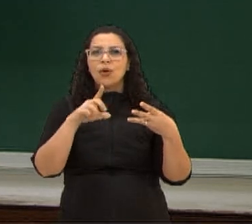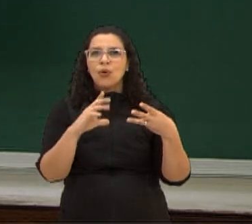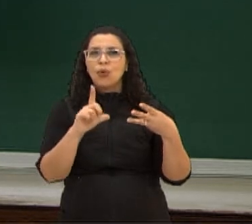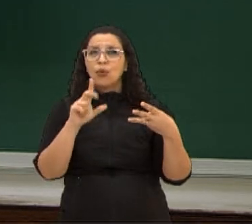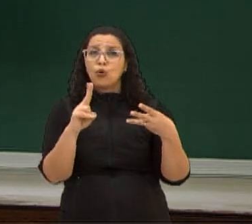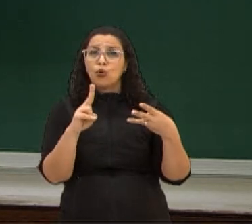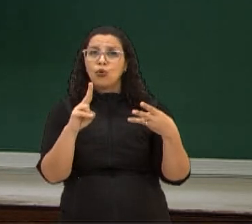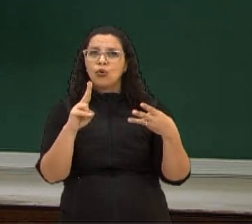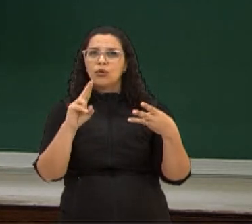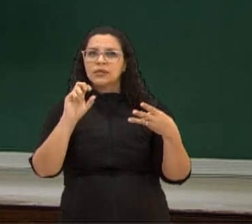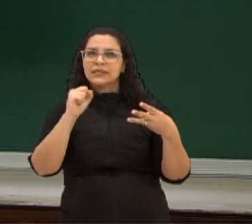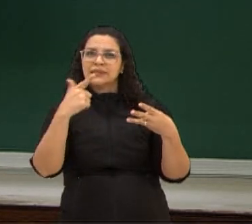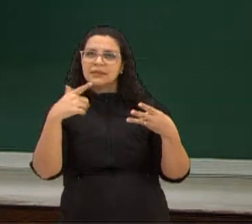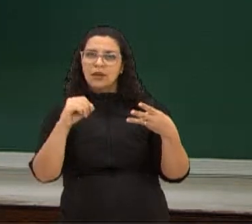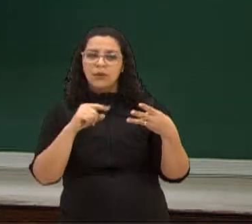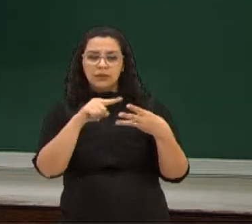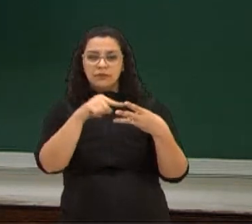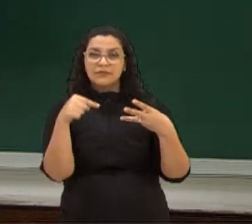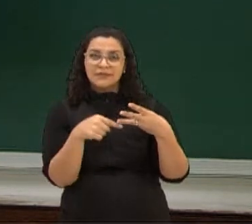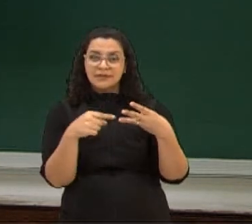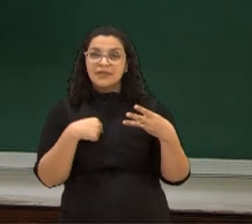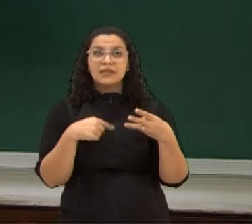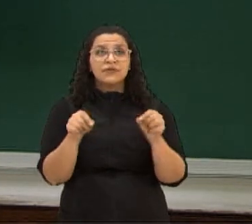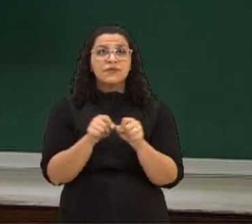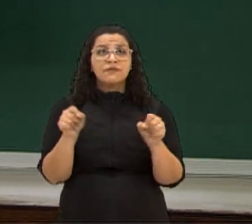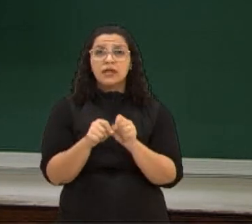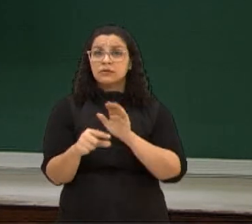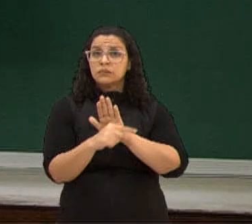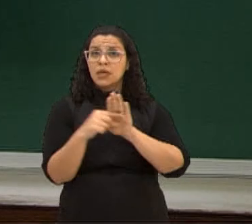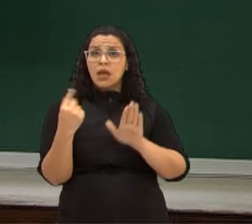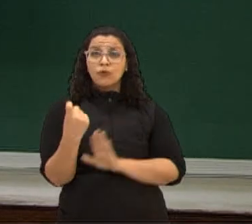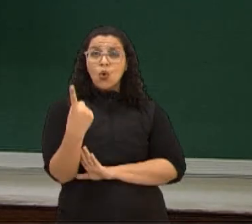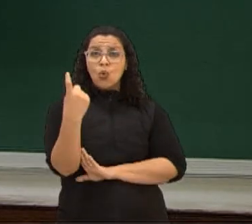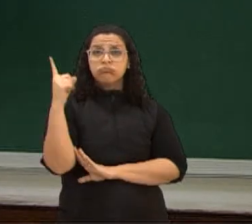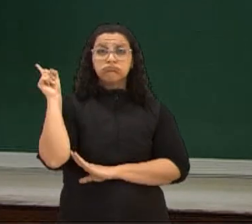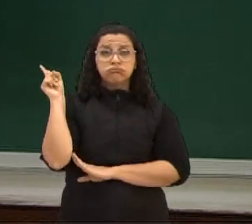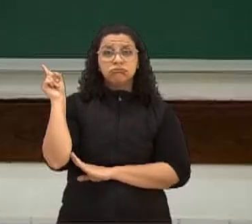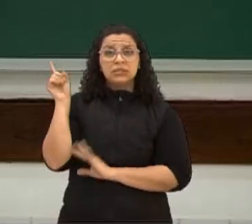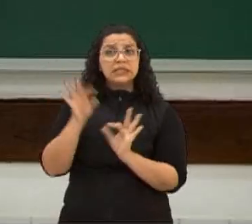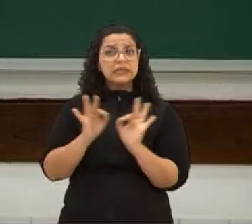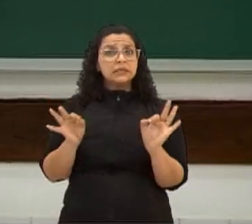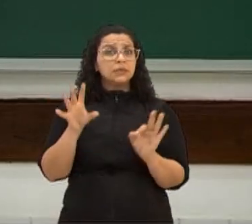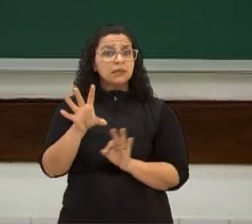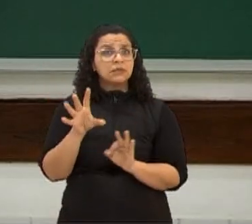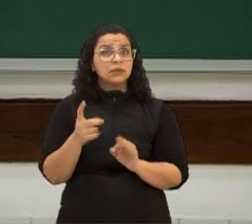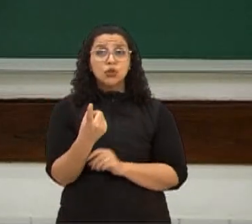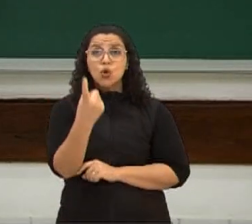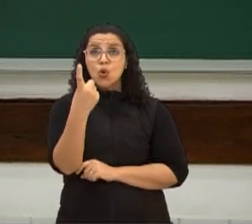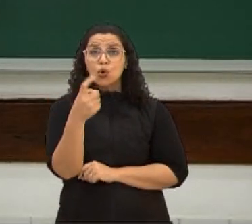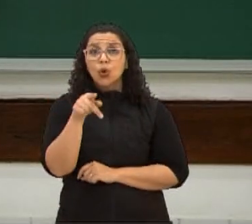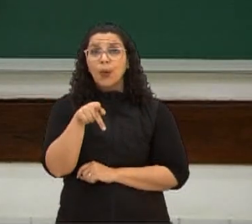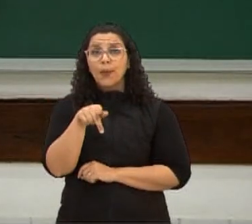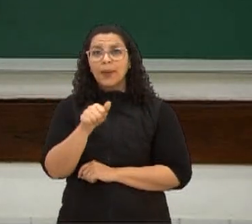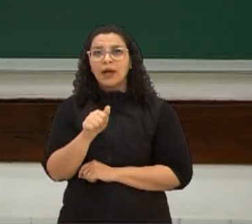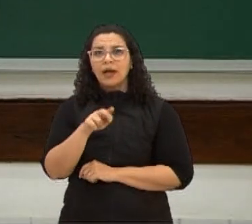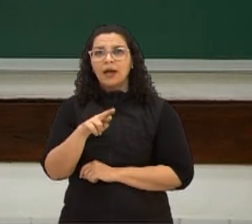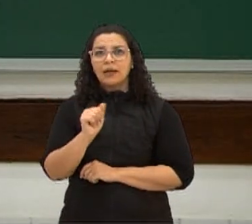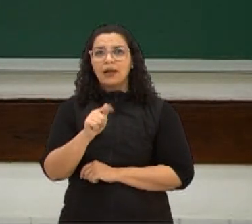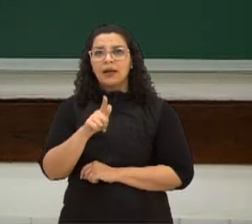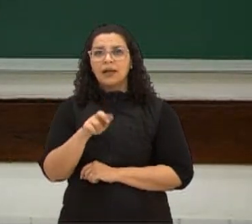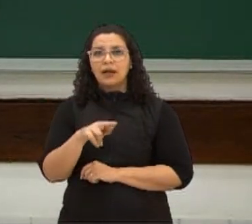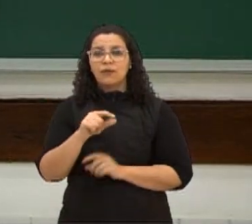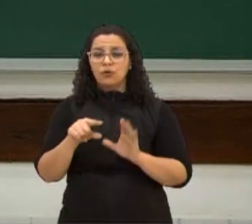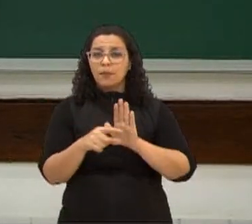minha conclusão. Então, a leitora faz essa conclusão. Então, em um único parágrafo, ela